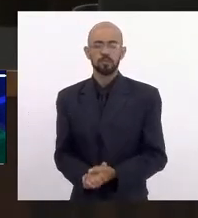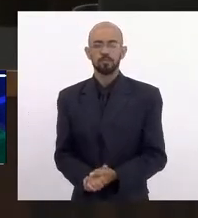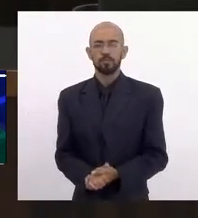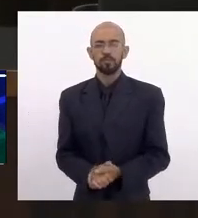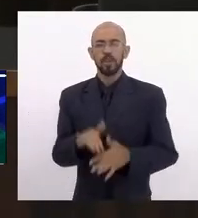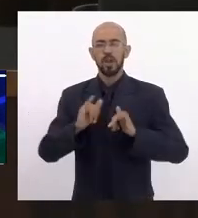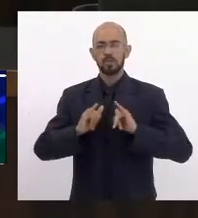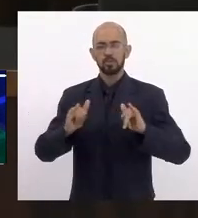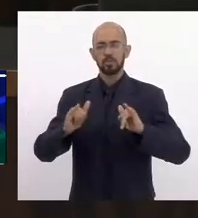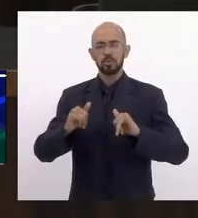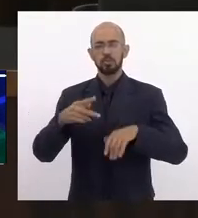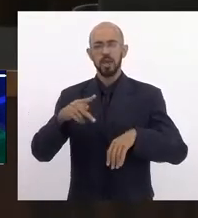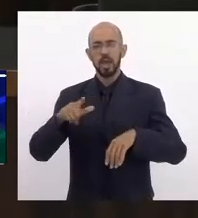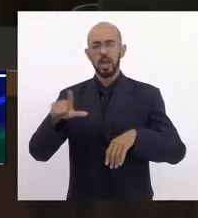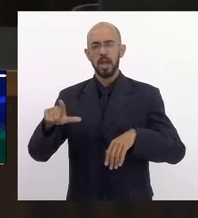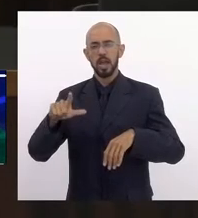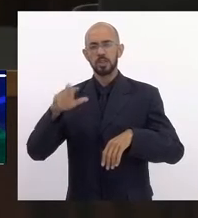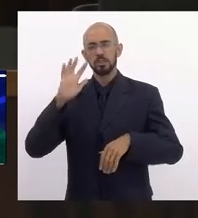Anuncio o projeto de resolução